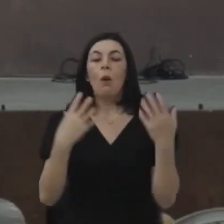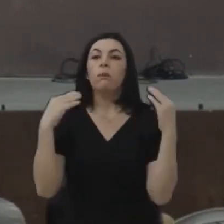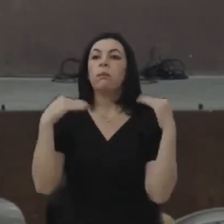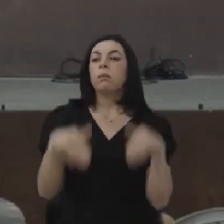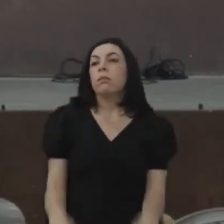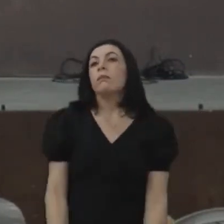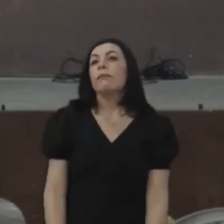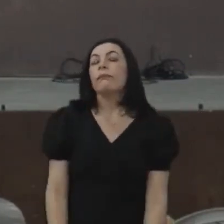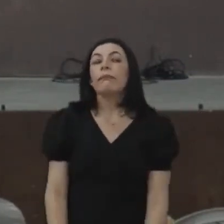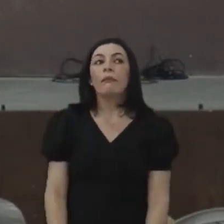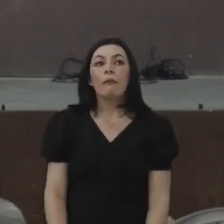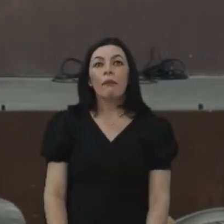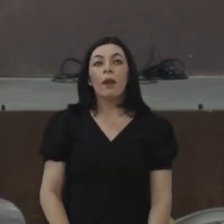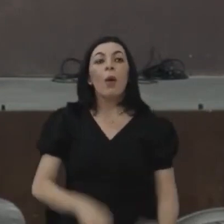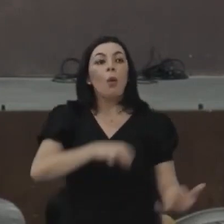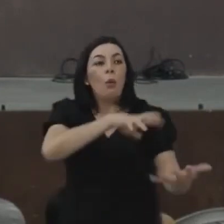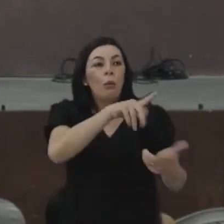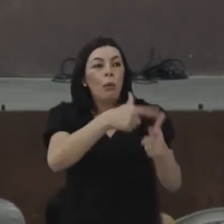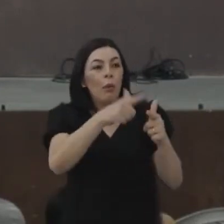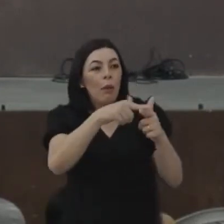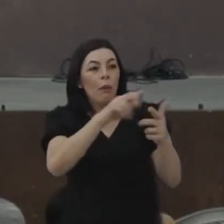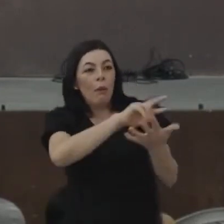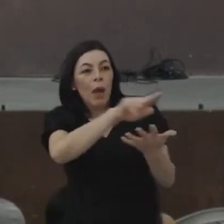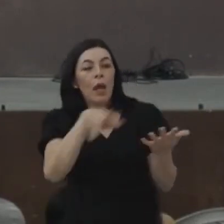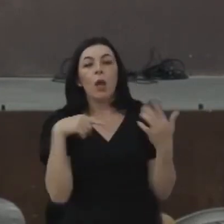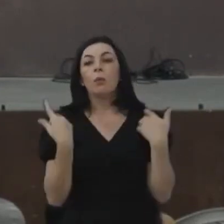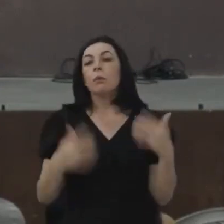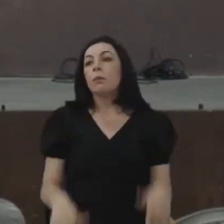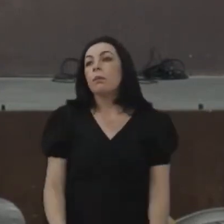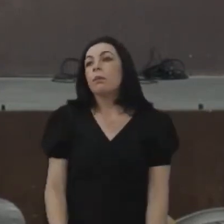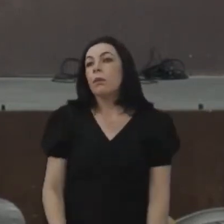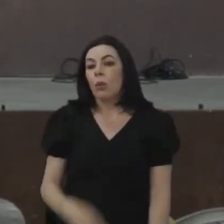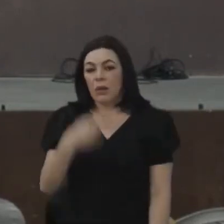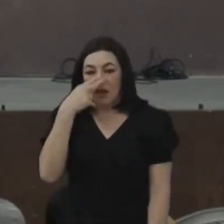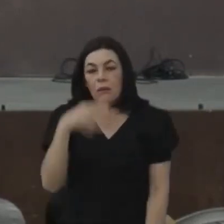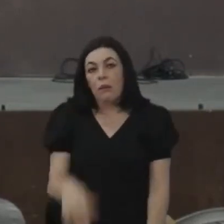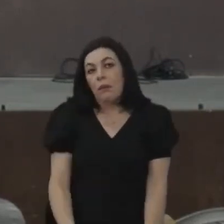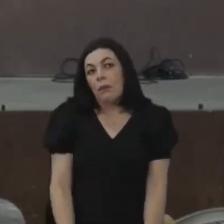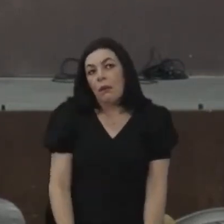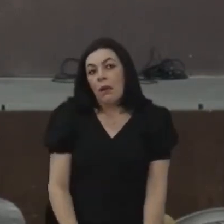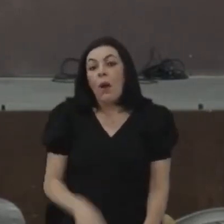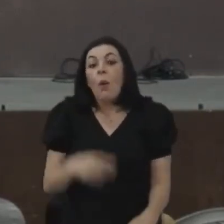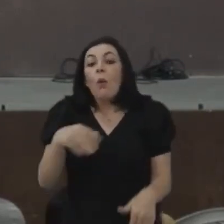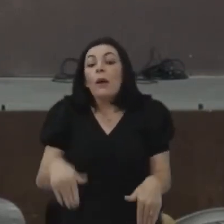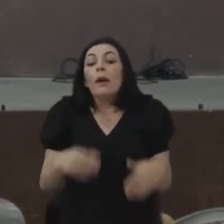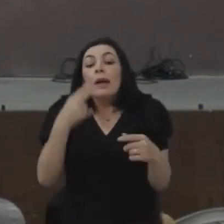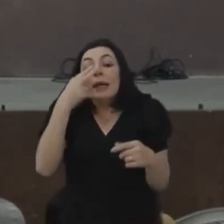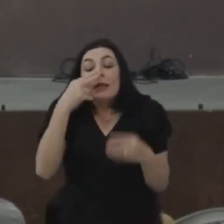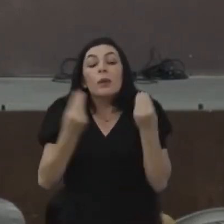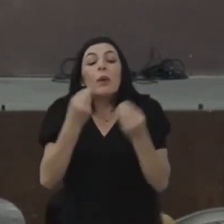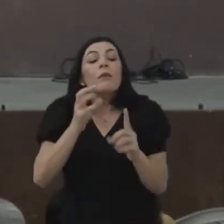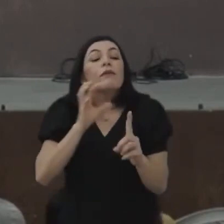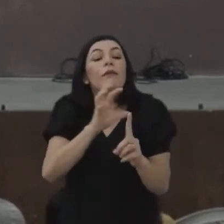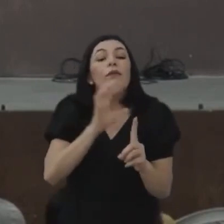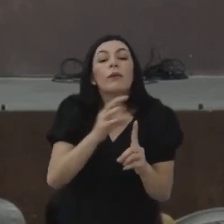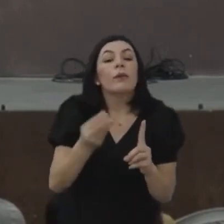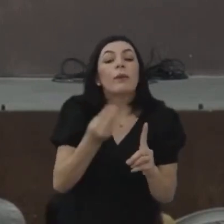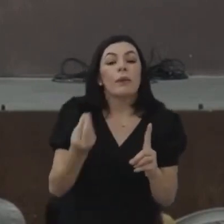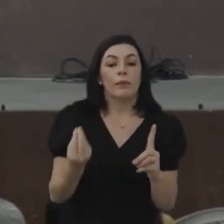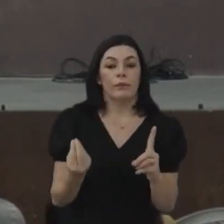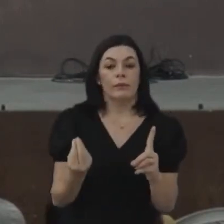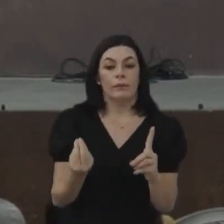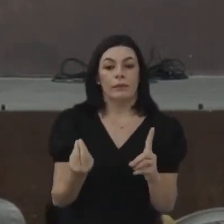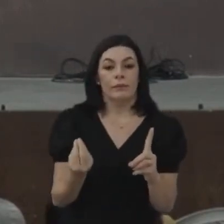aos dilemas que o mundo apresenta? Eles devem influenciar de que maneira? E de que maneira eles